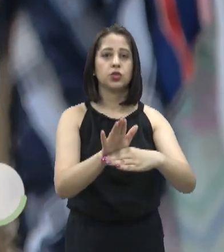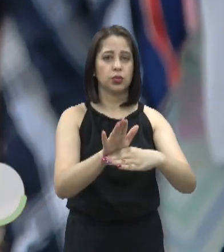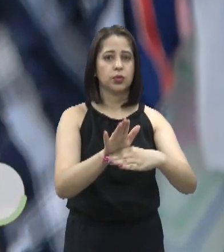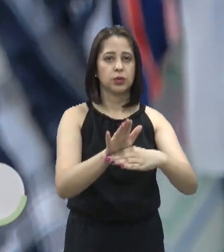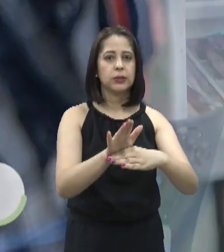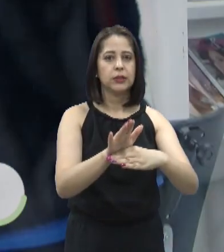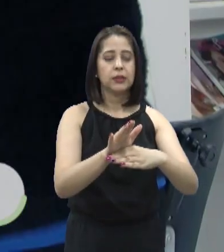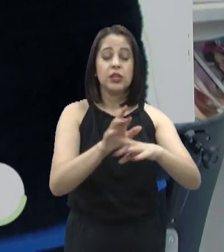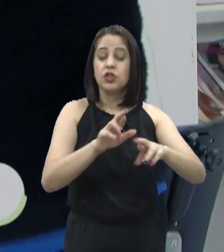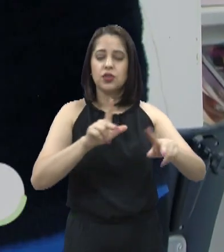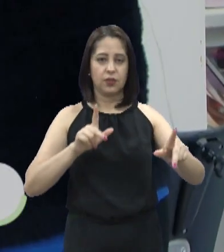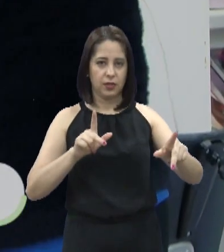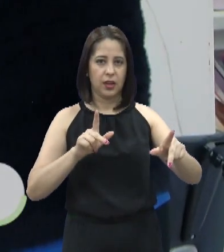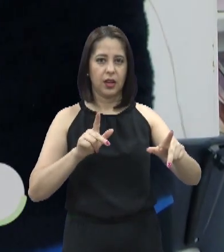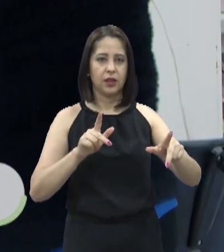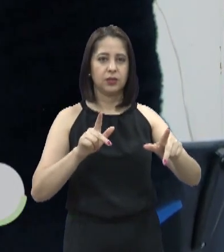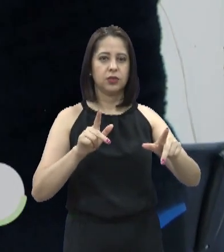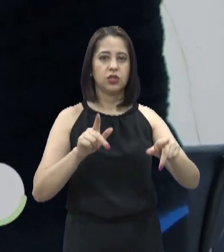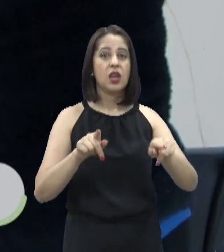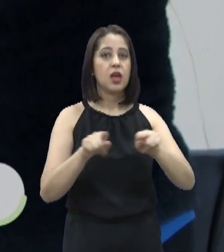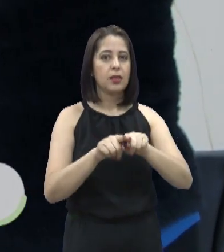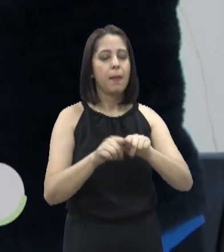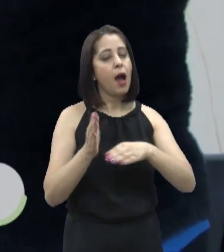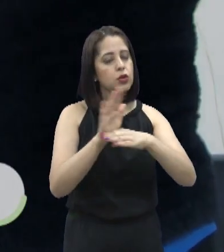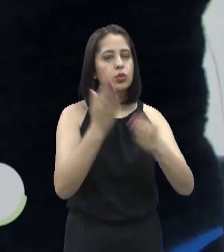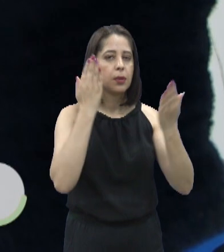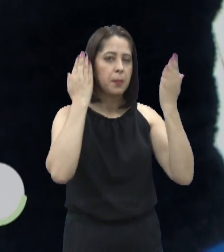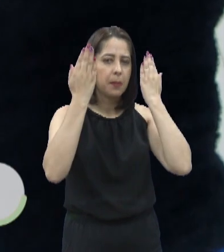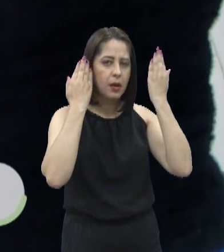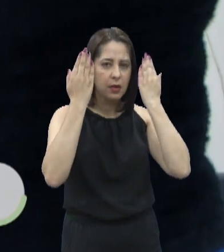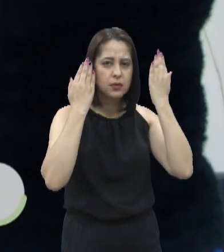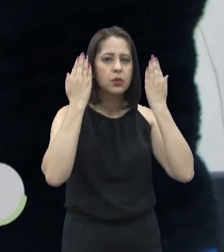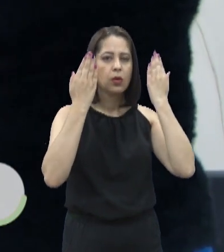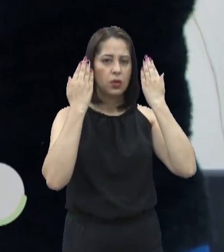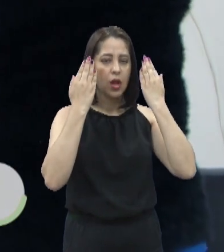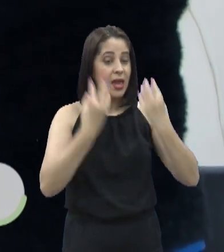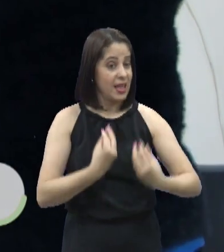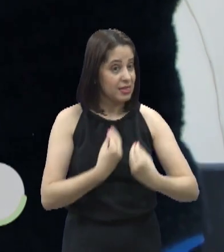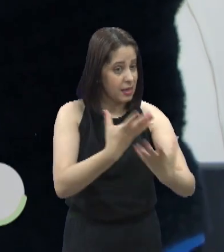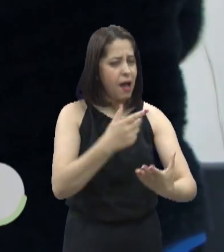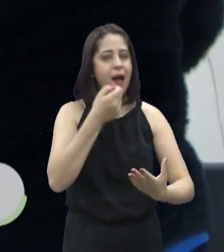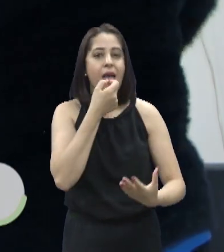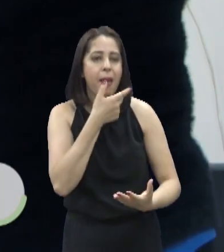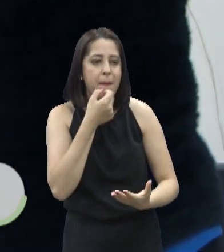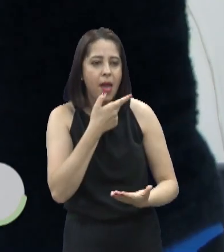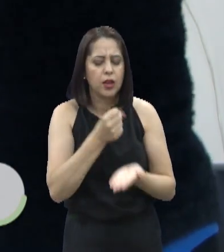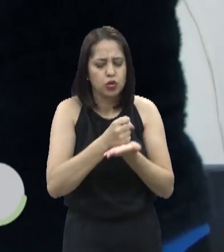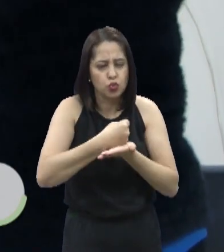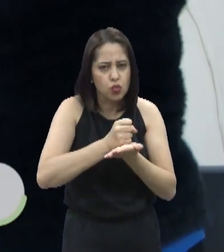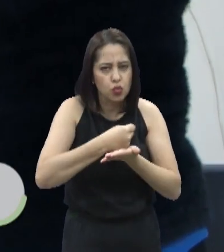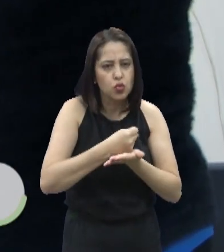trabalho, mas faz o tratamento de atendimento psicológico, né? Doam um remédio, né?